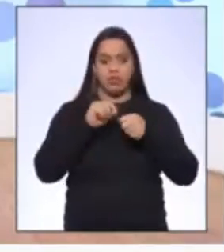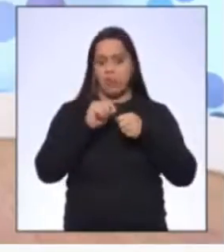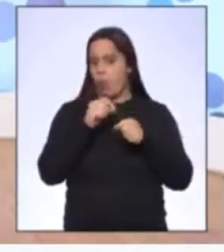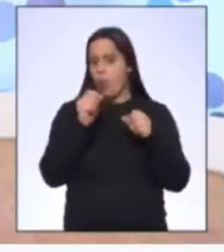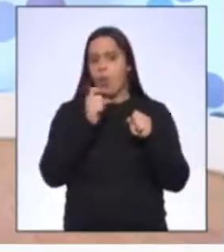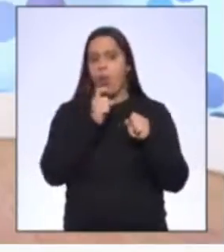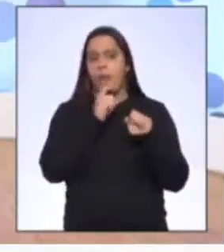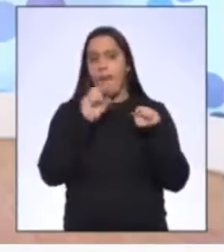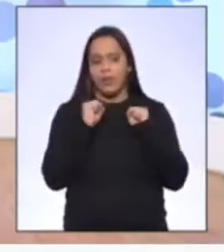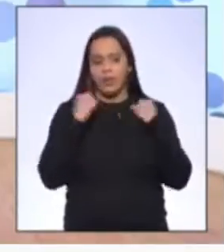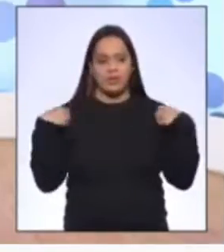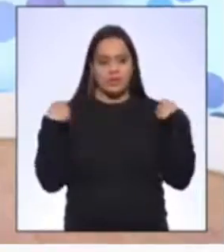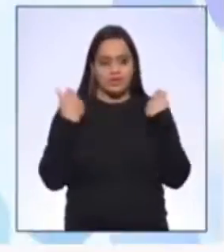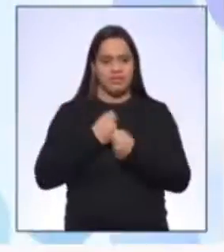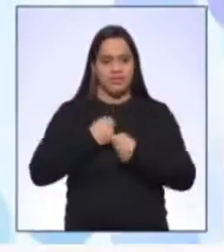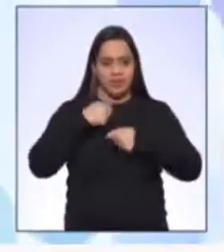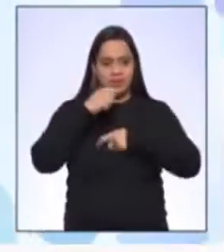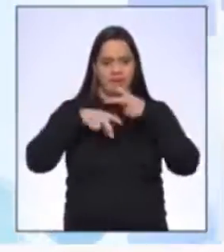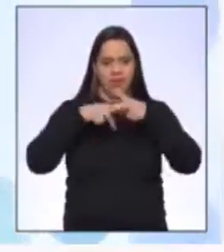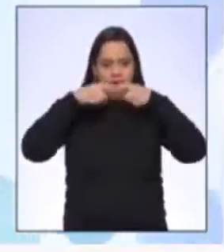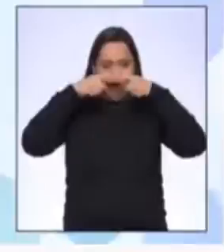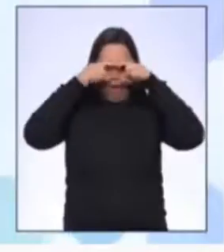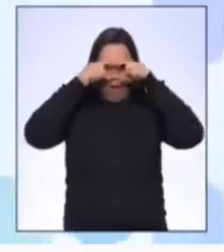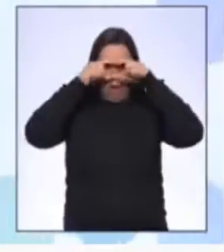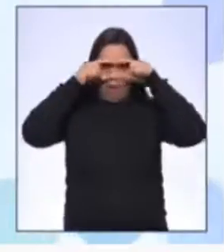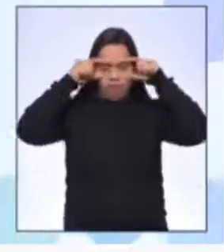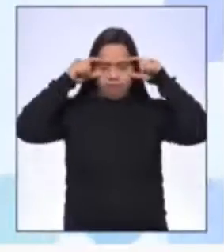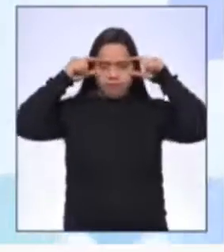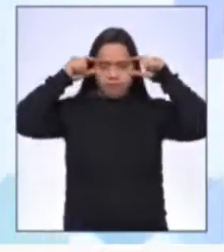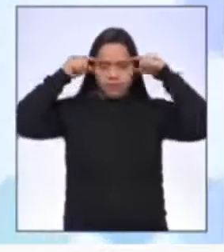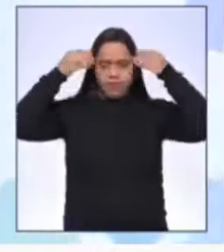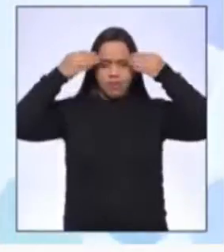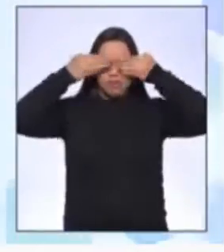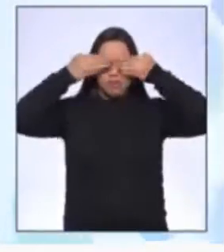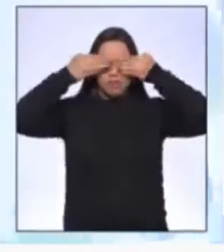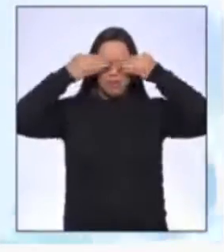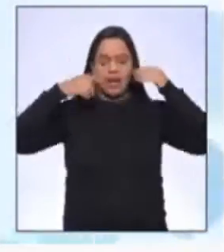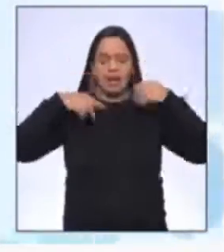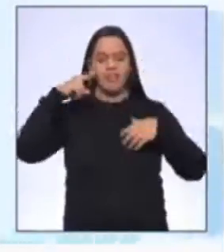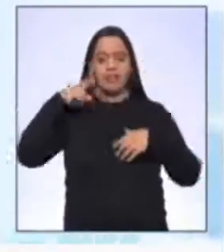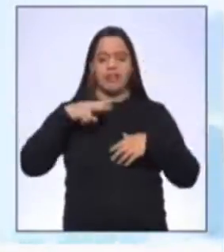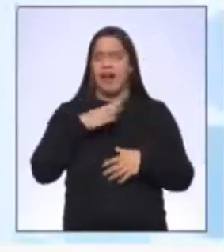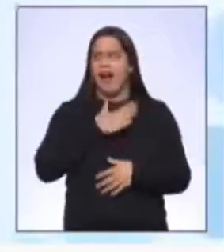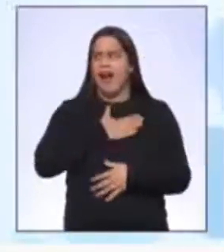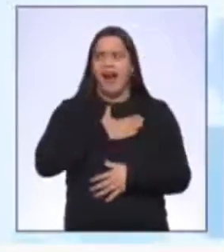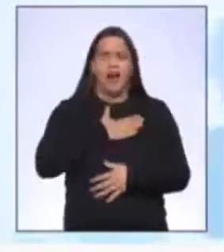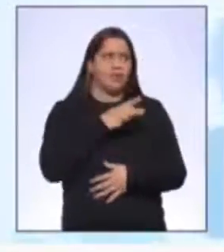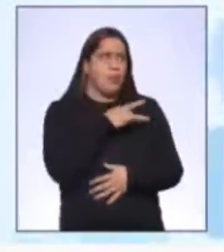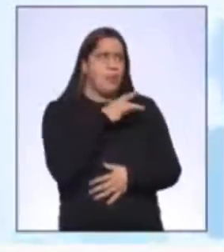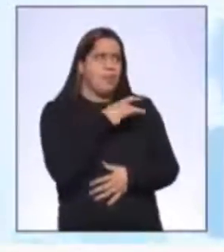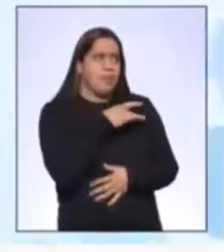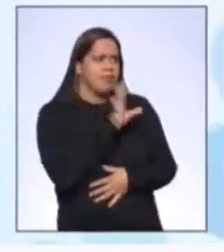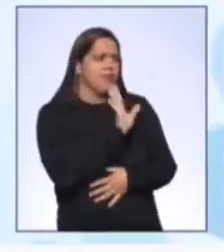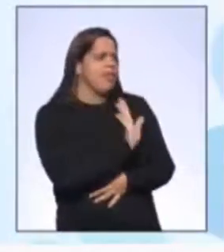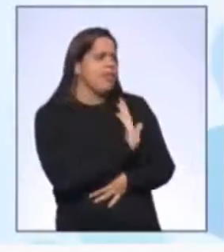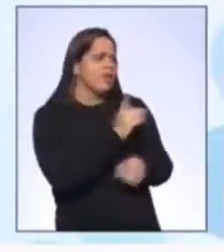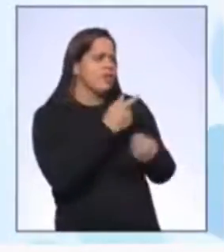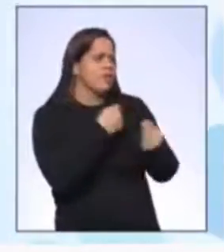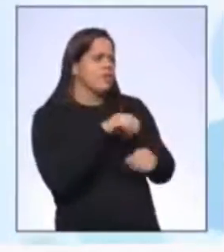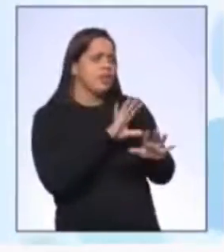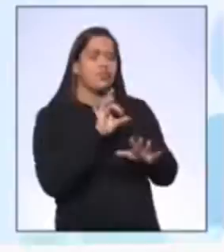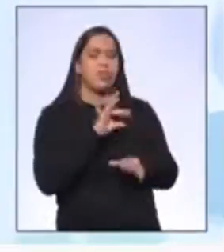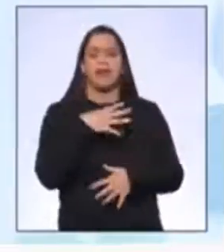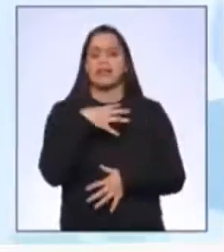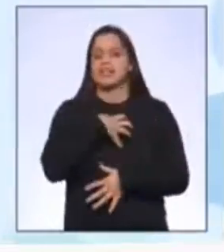dá uma enroladinha a gente eu colocar os olhos com medo não não juliana é só para você sentir é